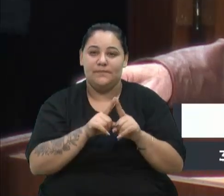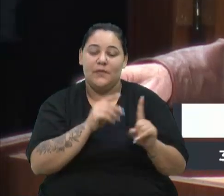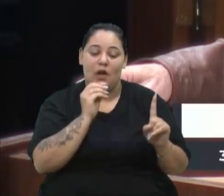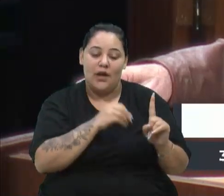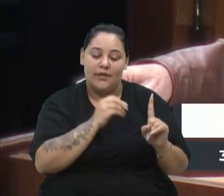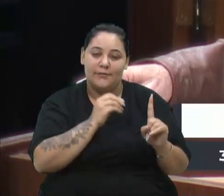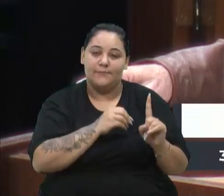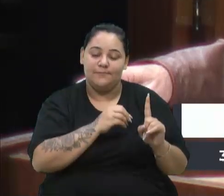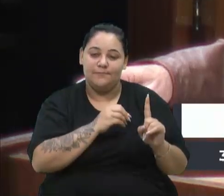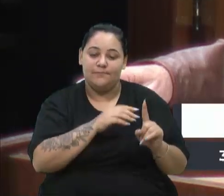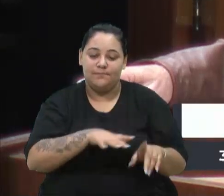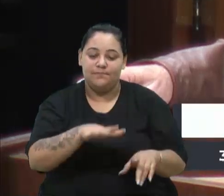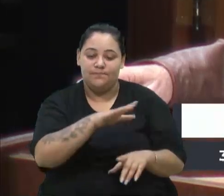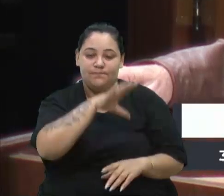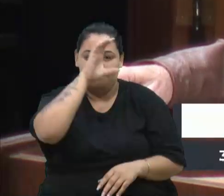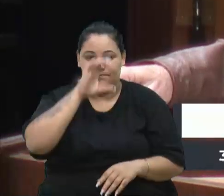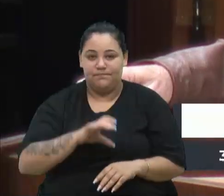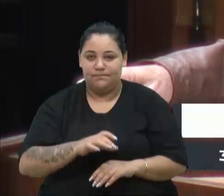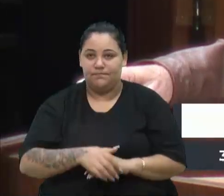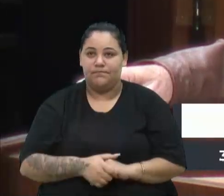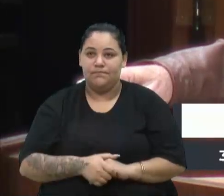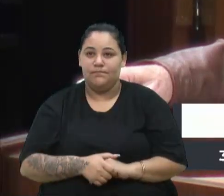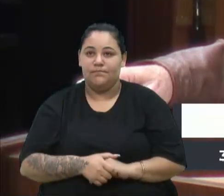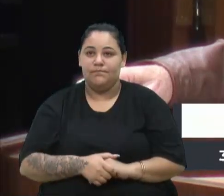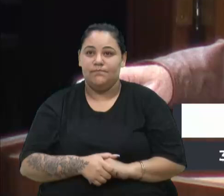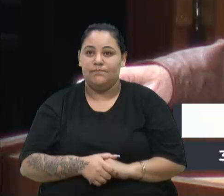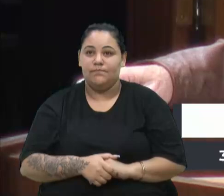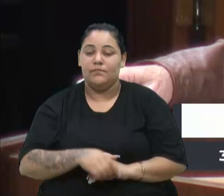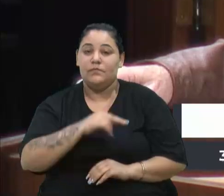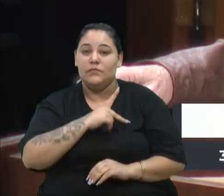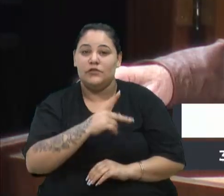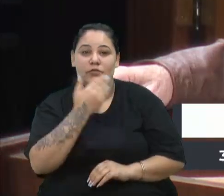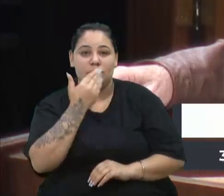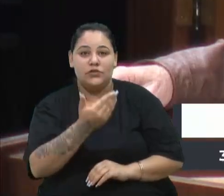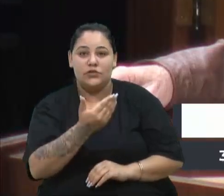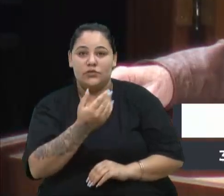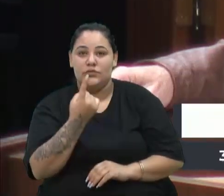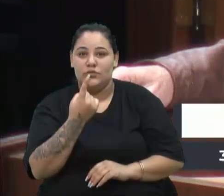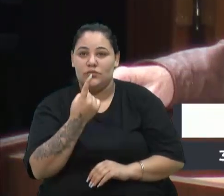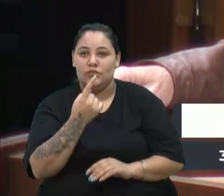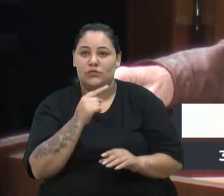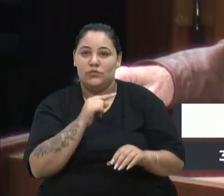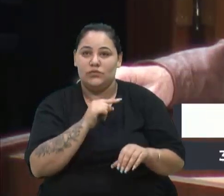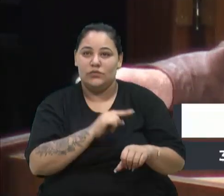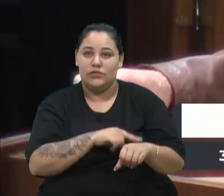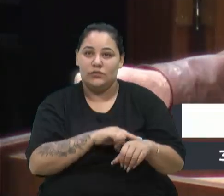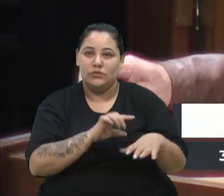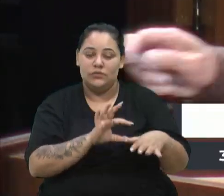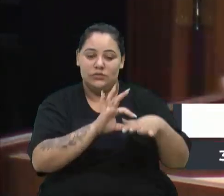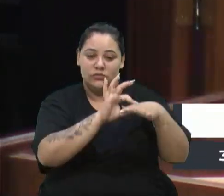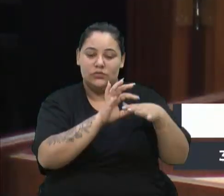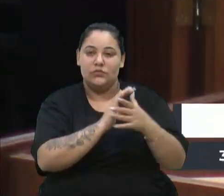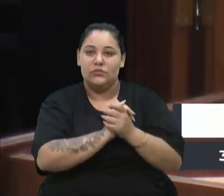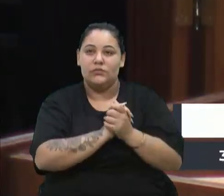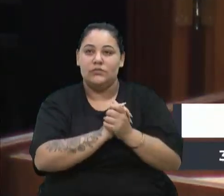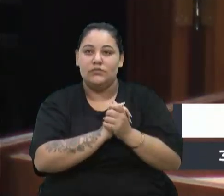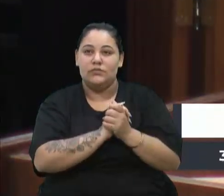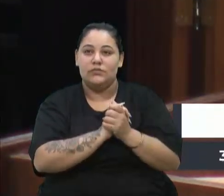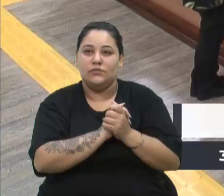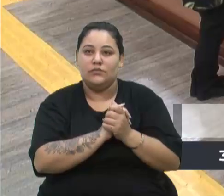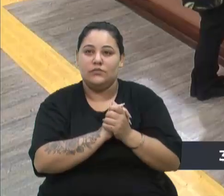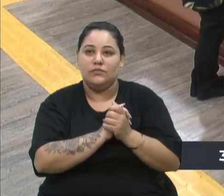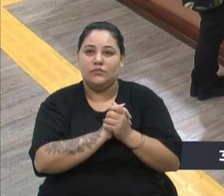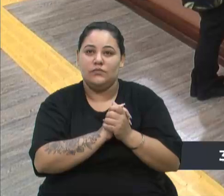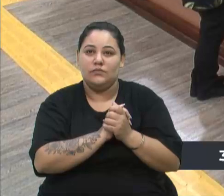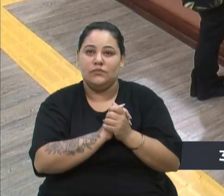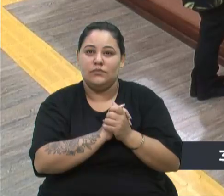da Cidadania. Senhor presidente, solicito um tempo de liderança. Pois não, declaração de líder da